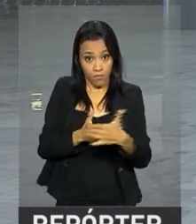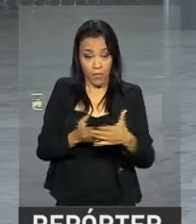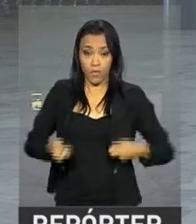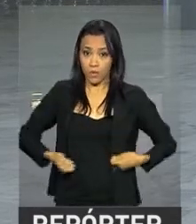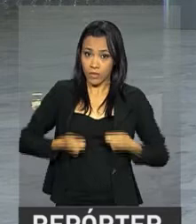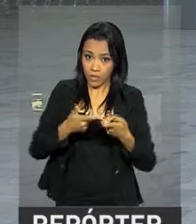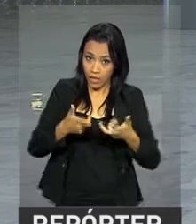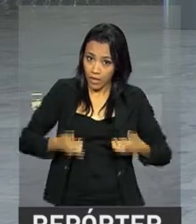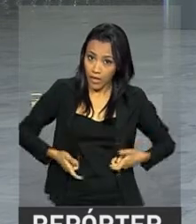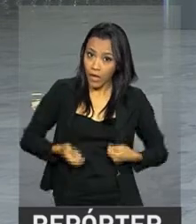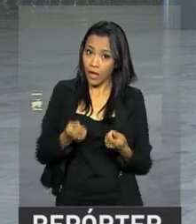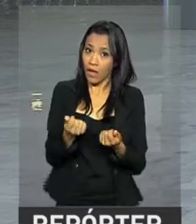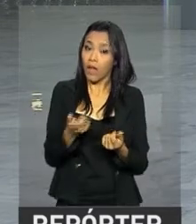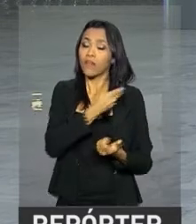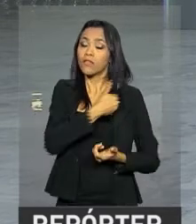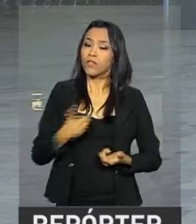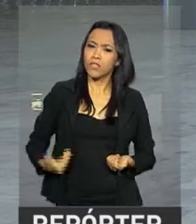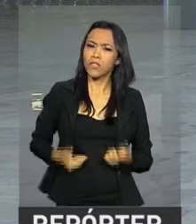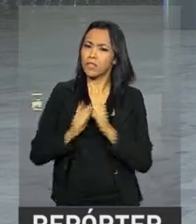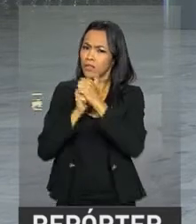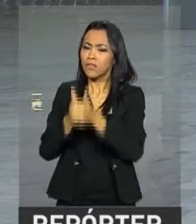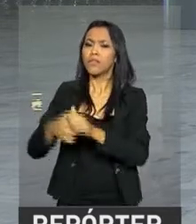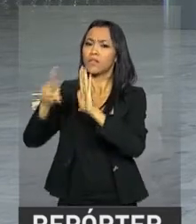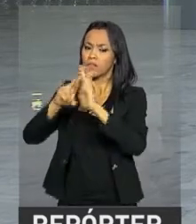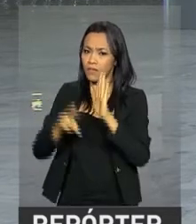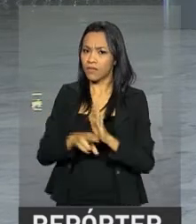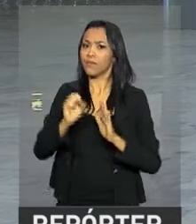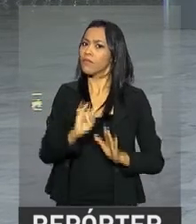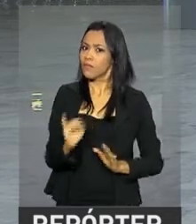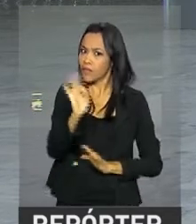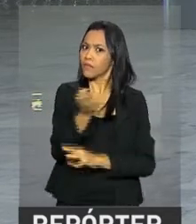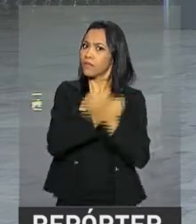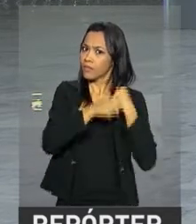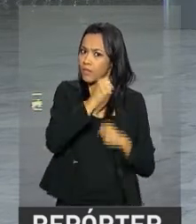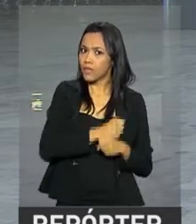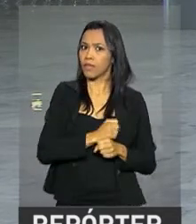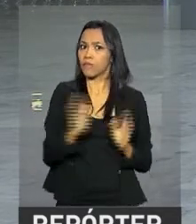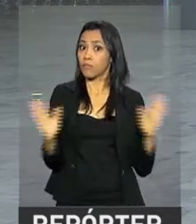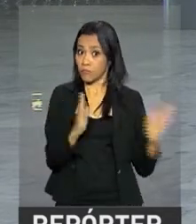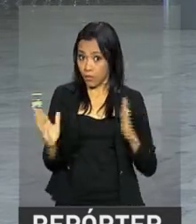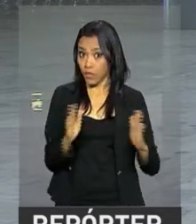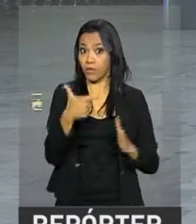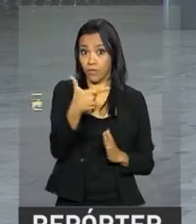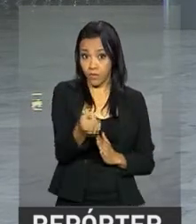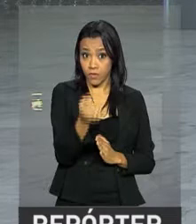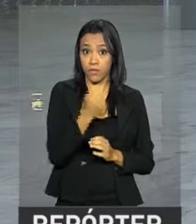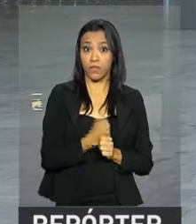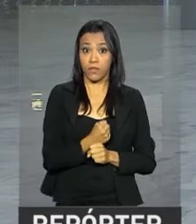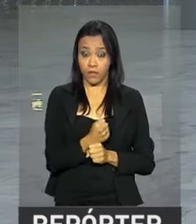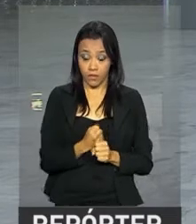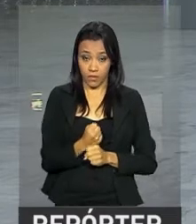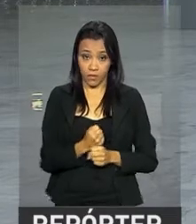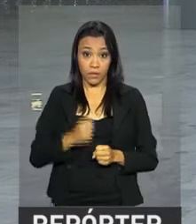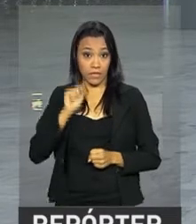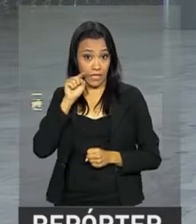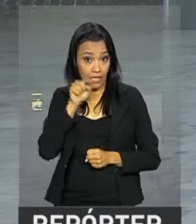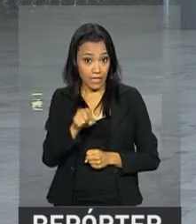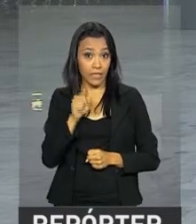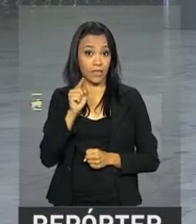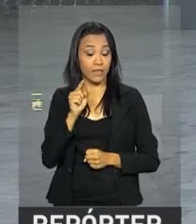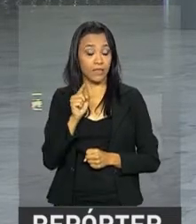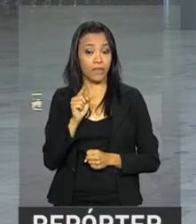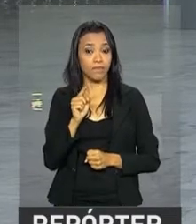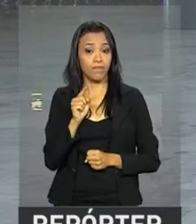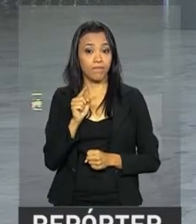públicos com base na inflação do ano anterior isso por 20 anos e se encontra essa pec